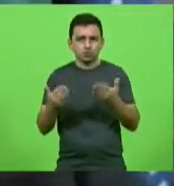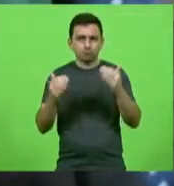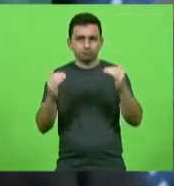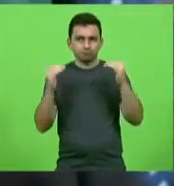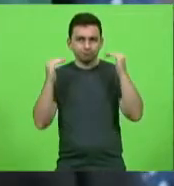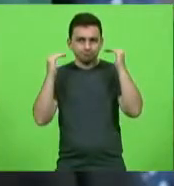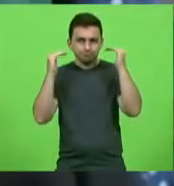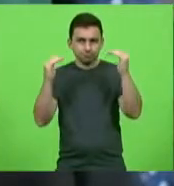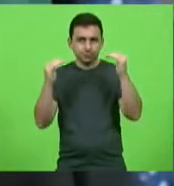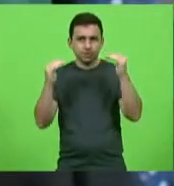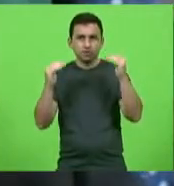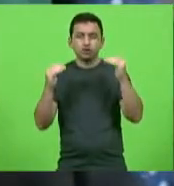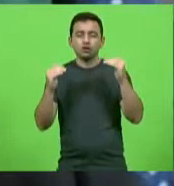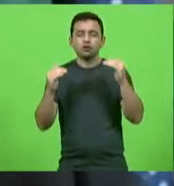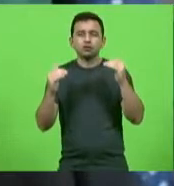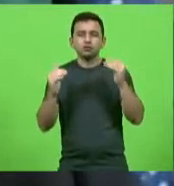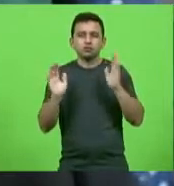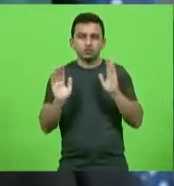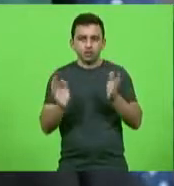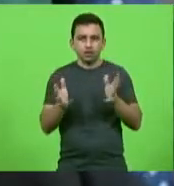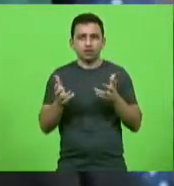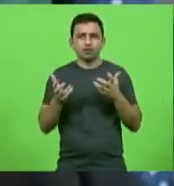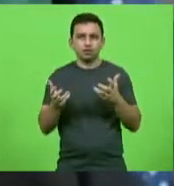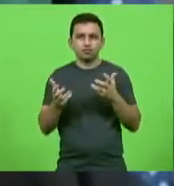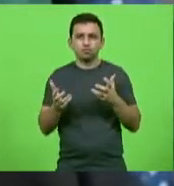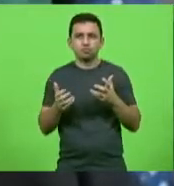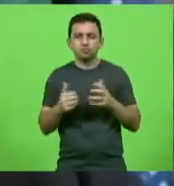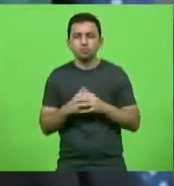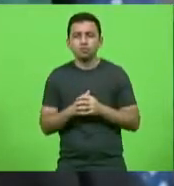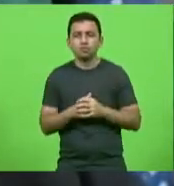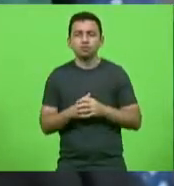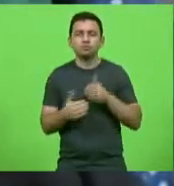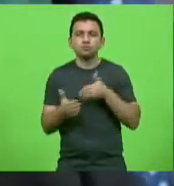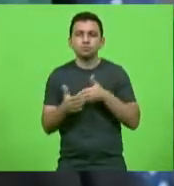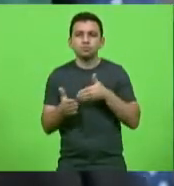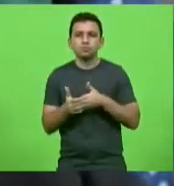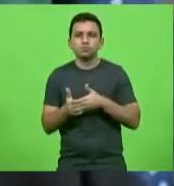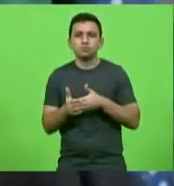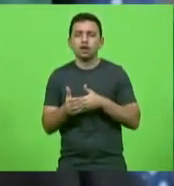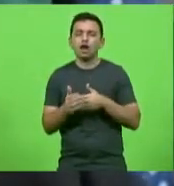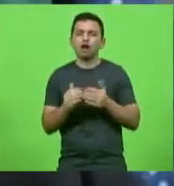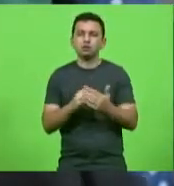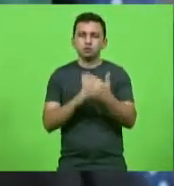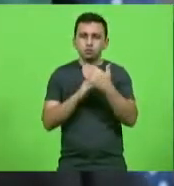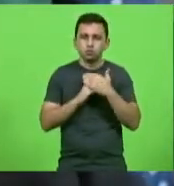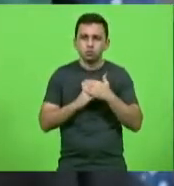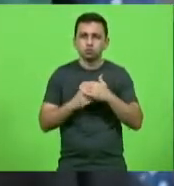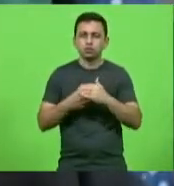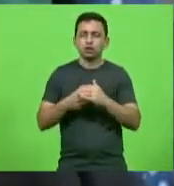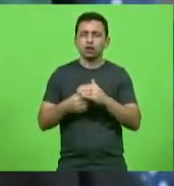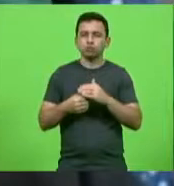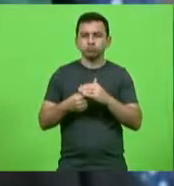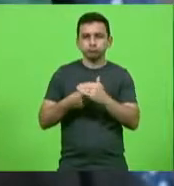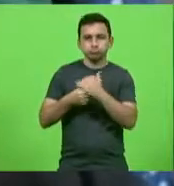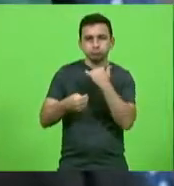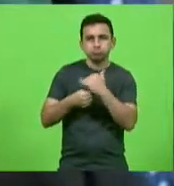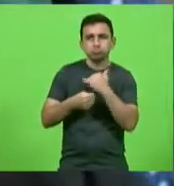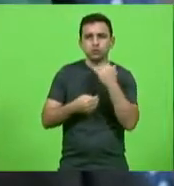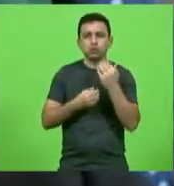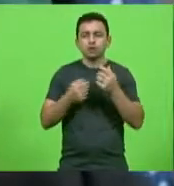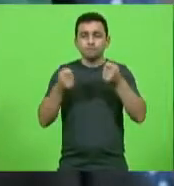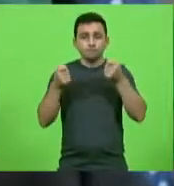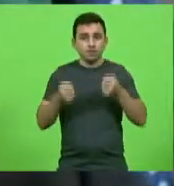demonstra não somente uma deferência àquela corte, mas também um pedido de auxílio, de orientação, de forma a garantir a solidez